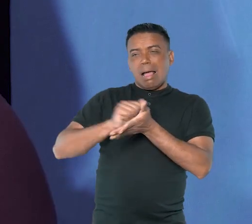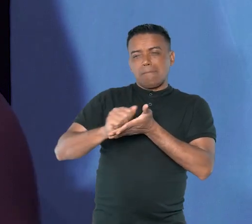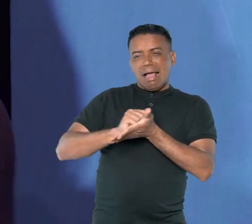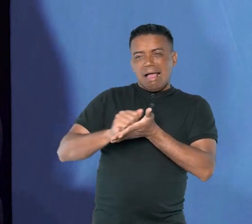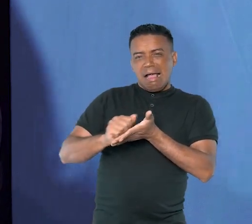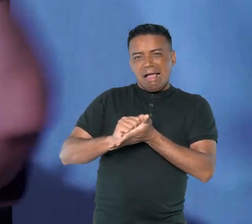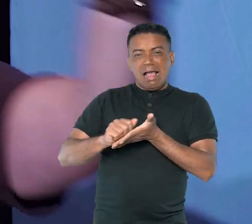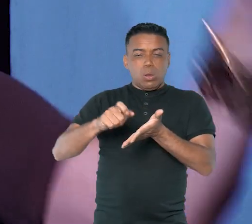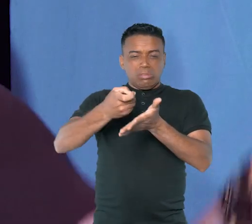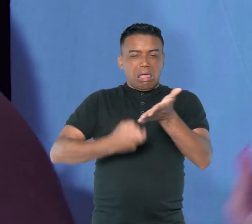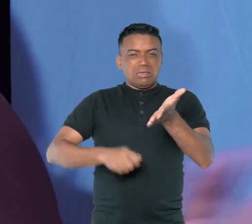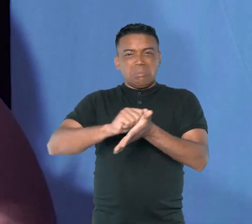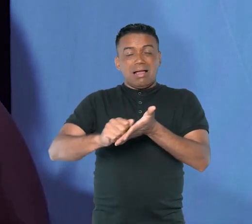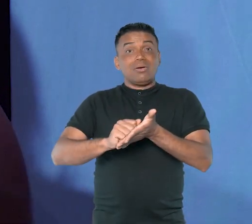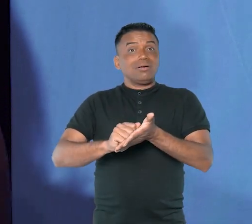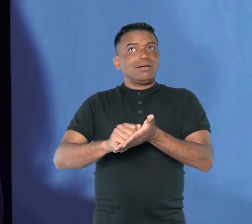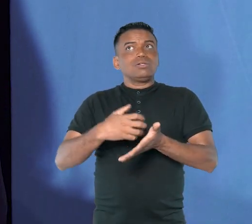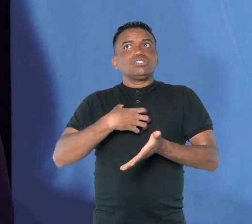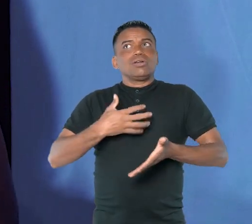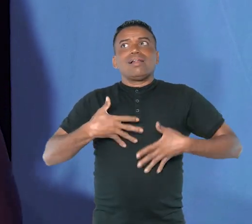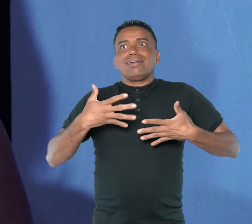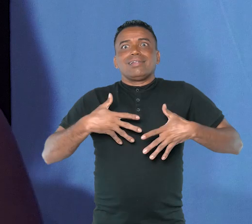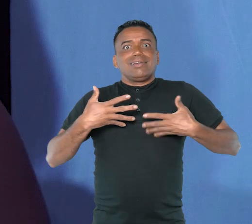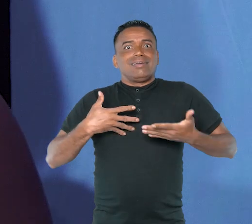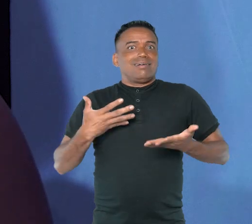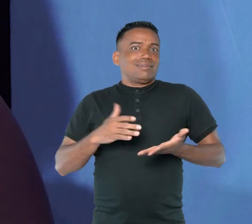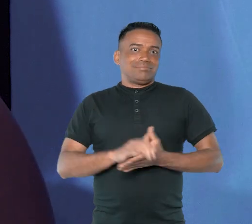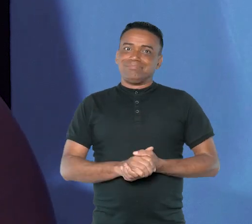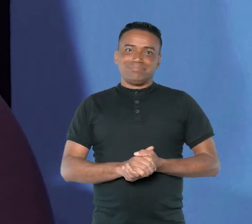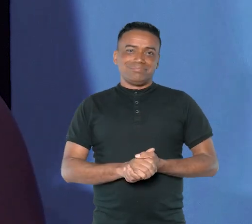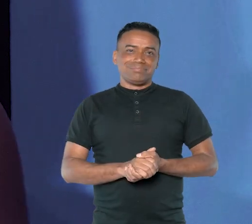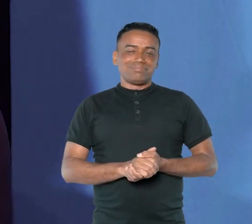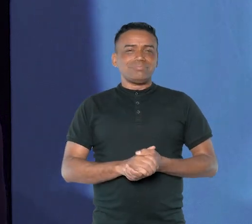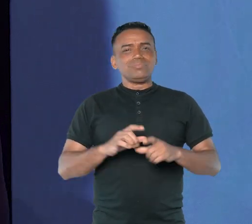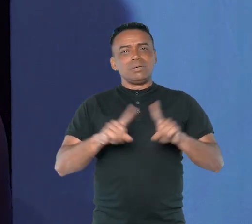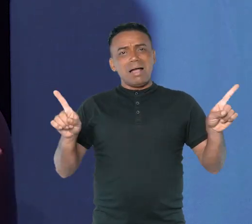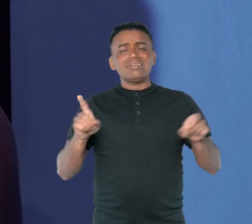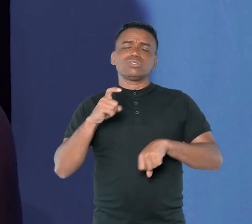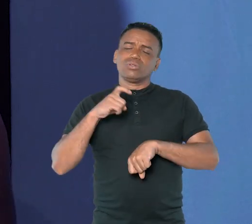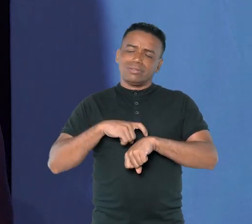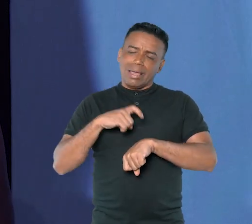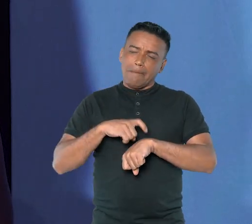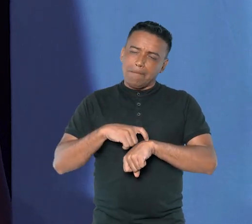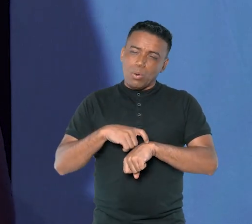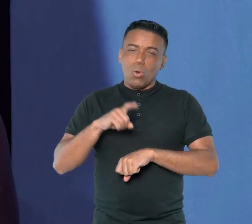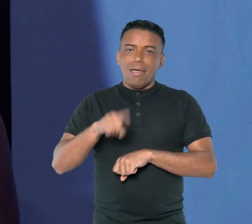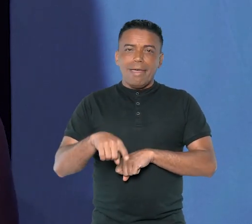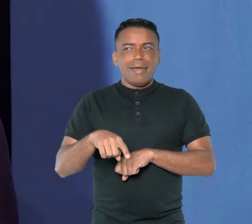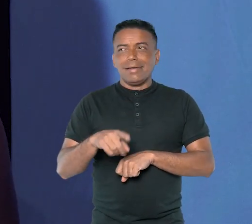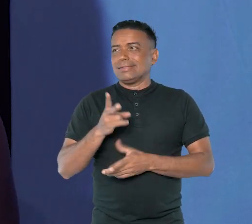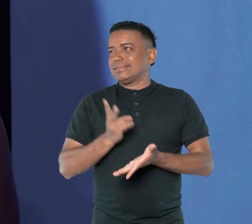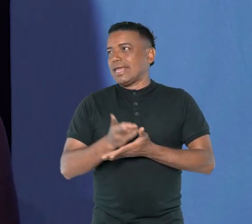apago. E tem até uma certa alegria nisso, um desprendimento, né? Mas o tempo ele sempre